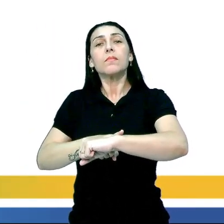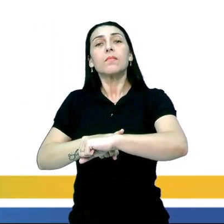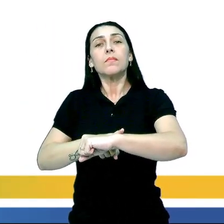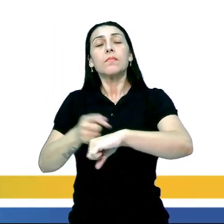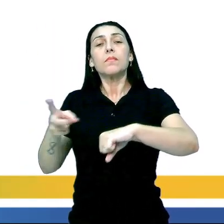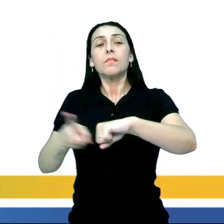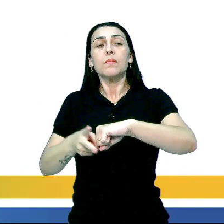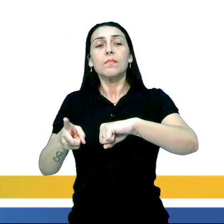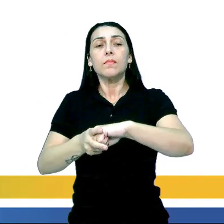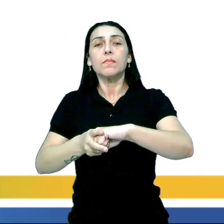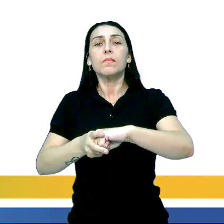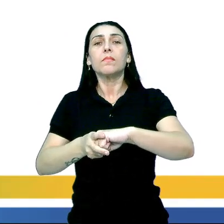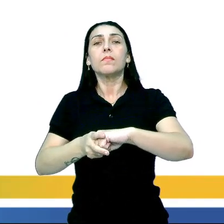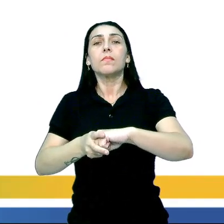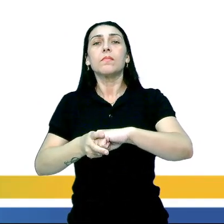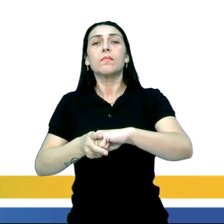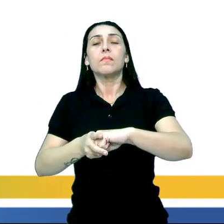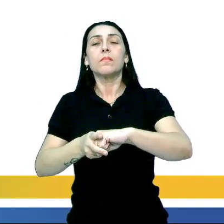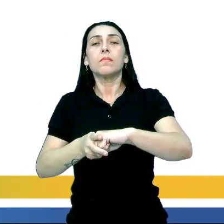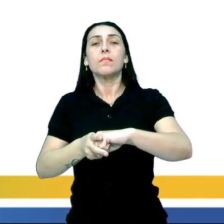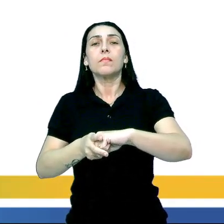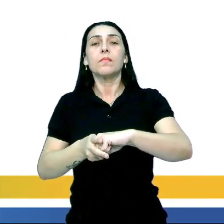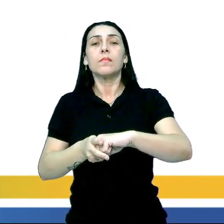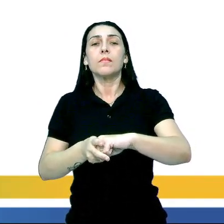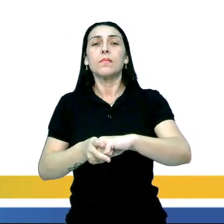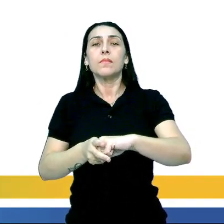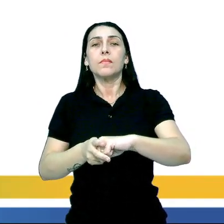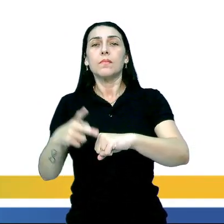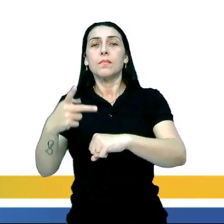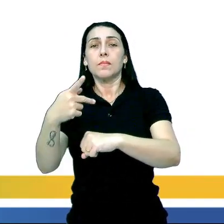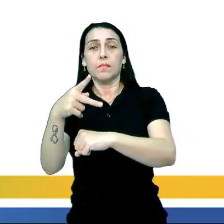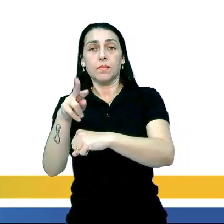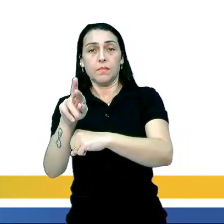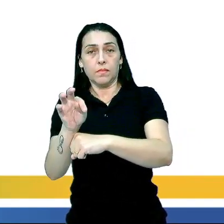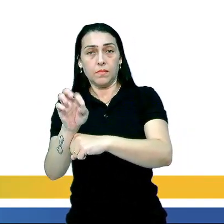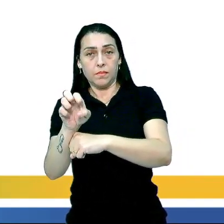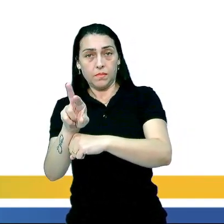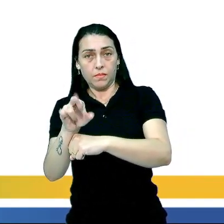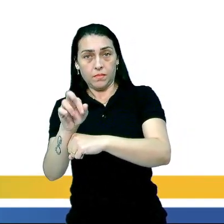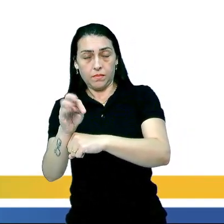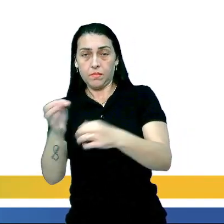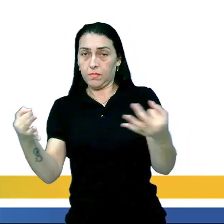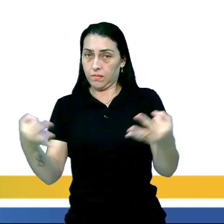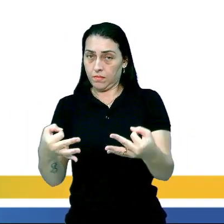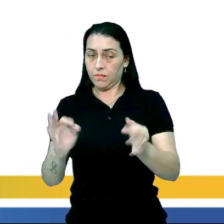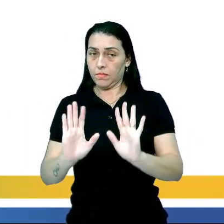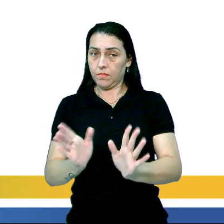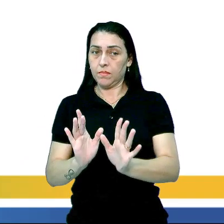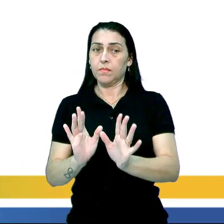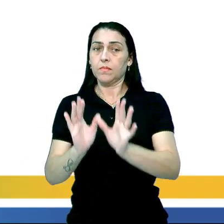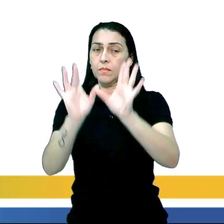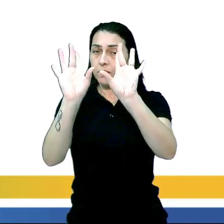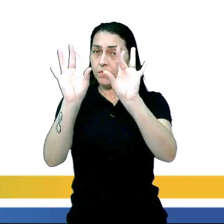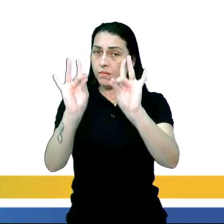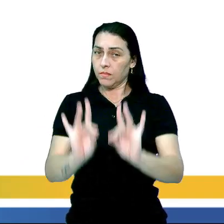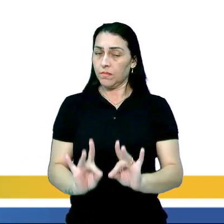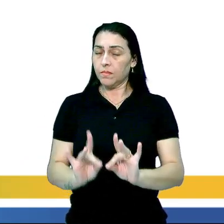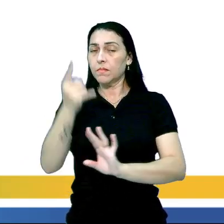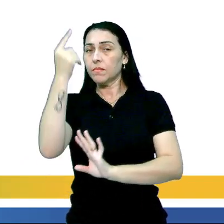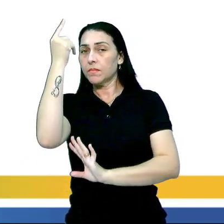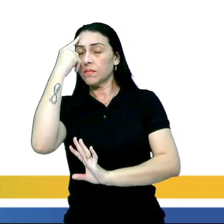verbo empregado é o pretérito perfeito. Já no tipo descritivo, nós pensamos